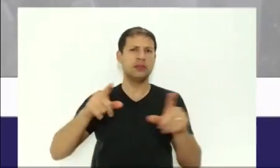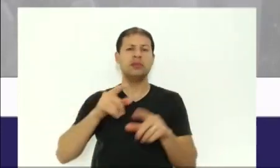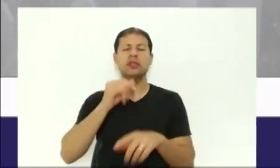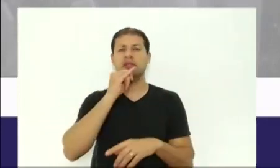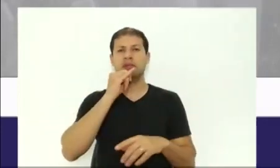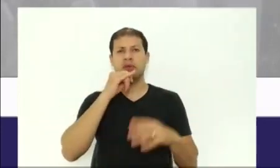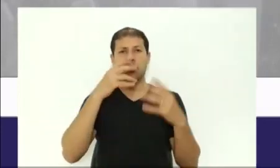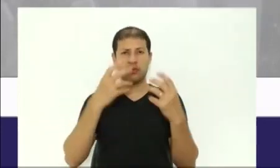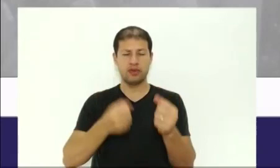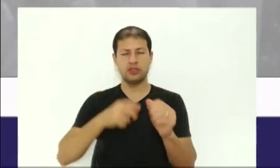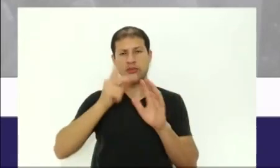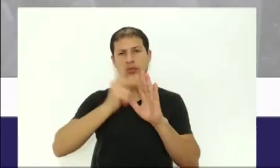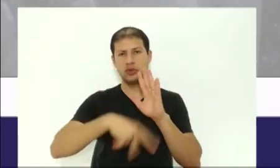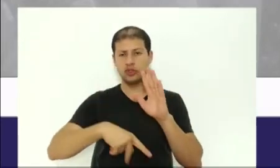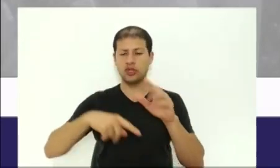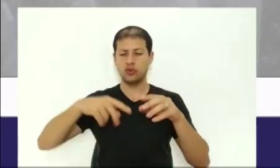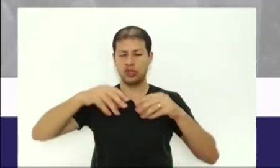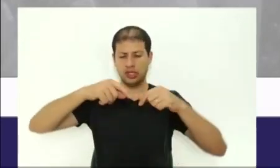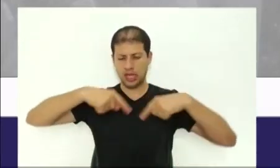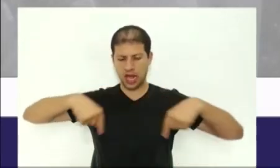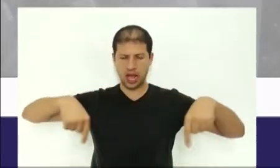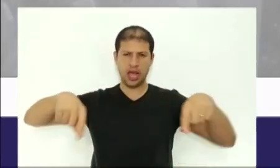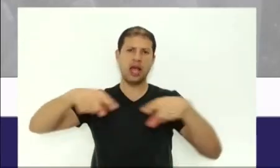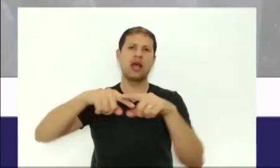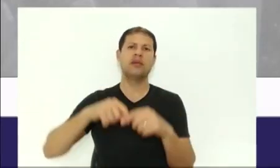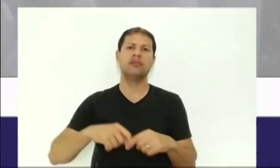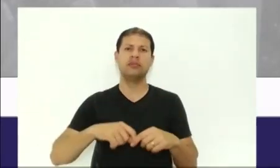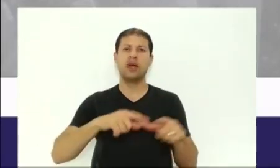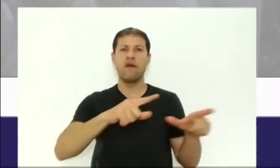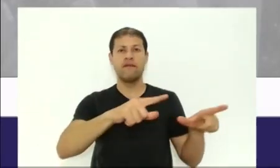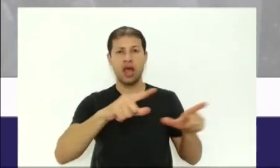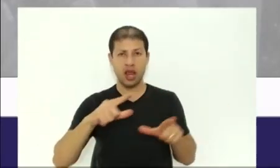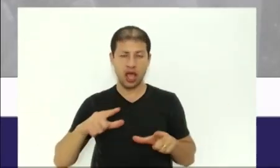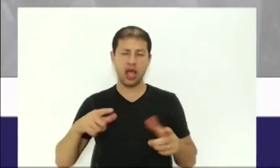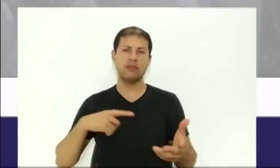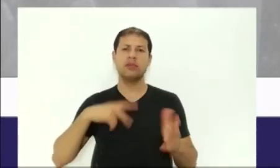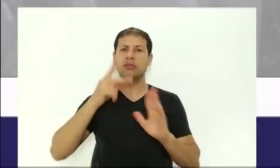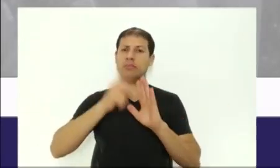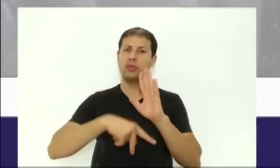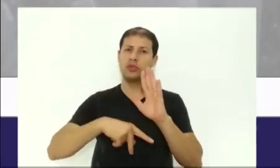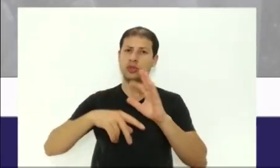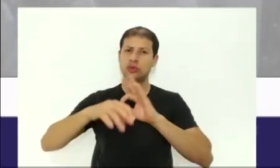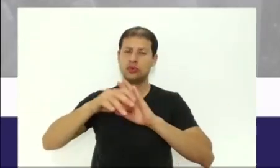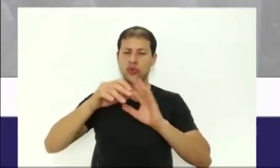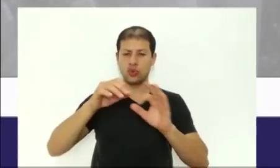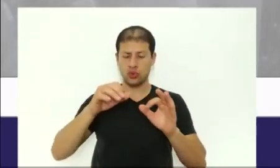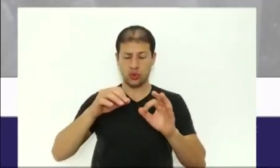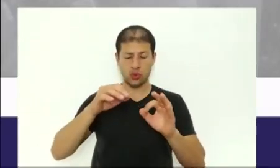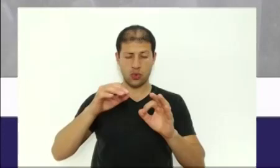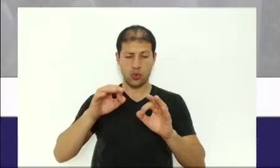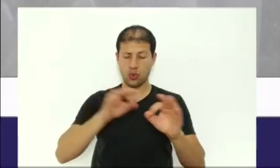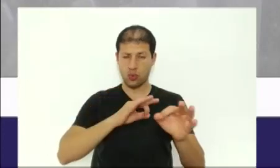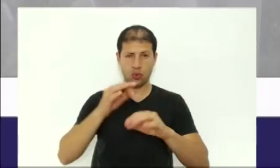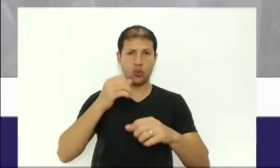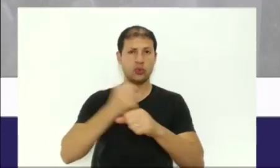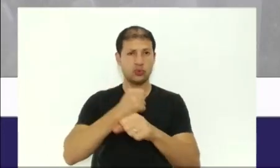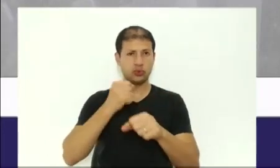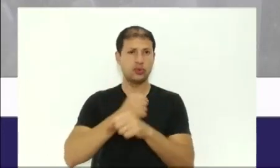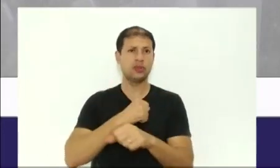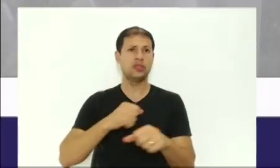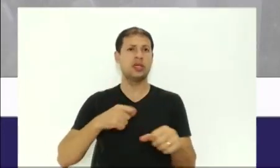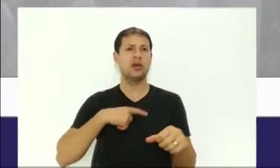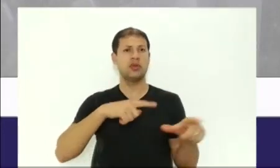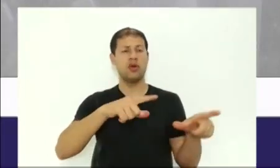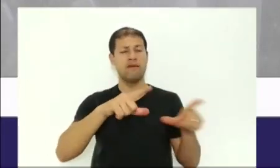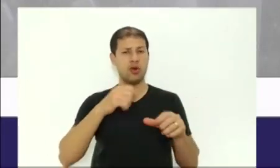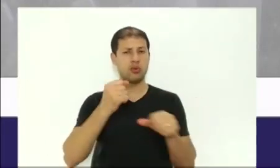de loteamento, alvará de loteamento, projeto de construção das unidades, alvará de construção das unidades habitacionais,